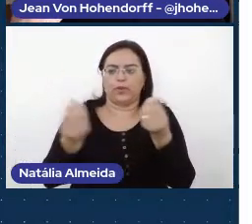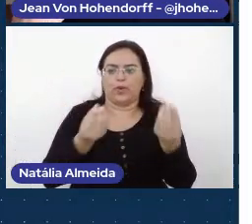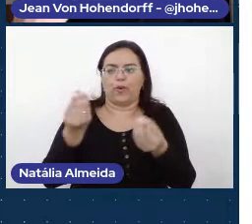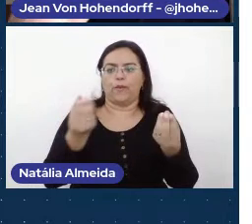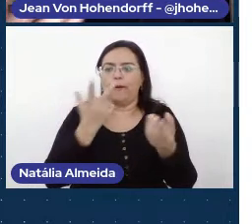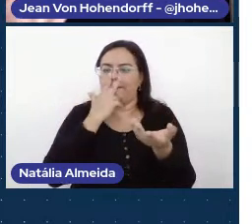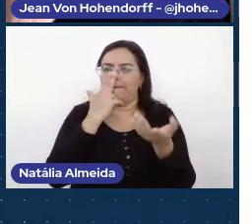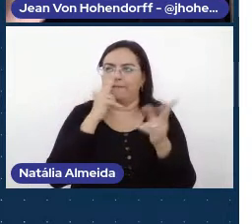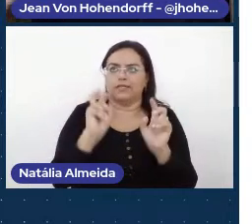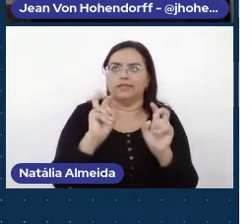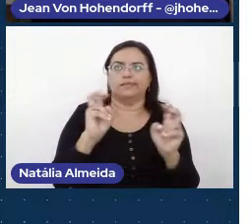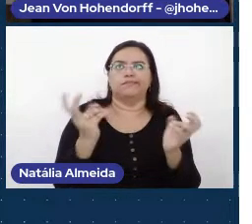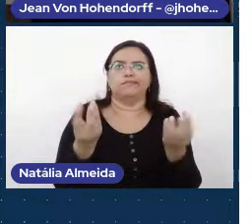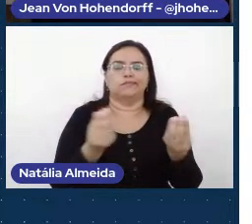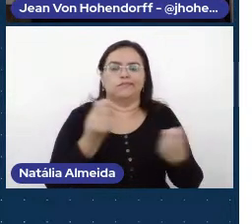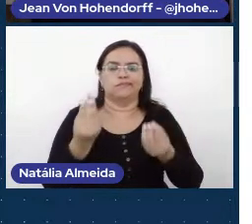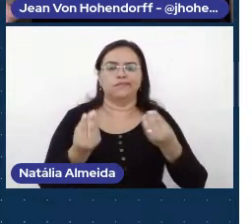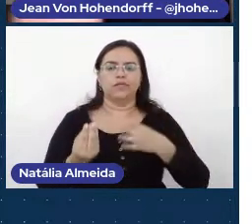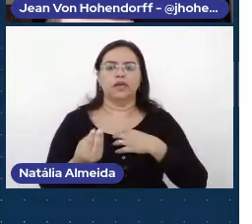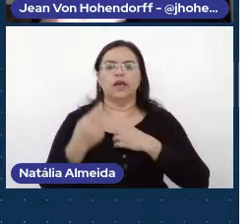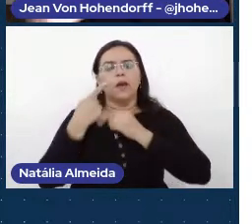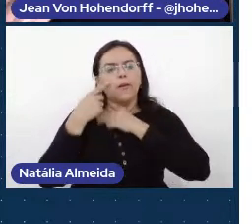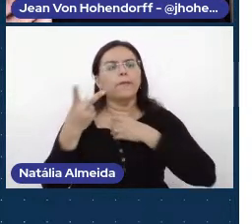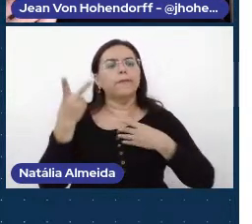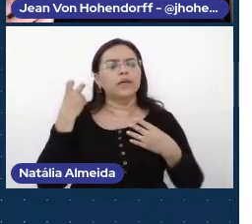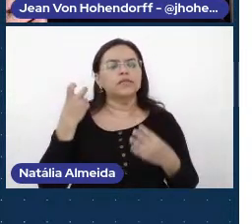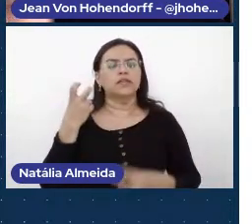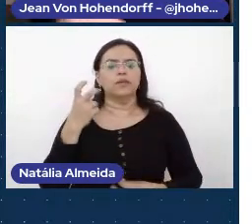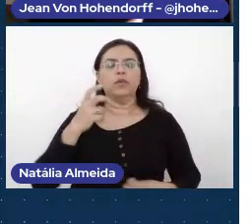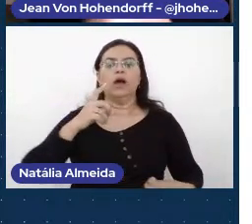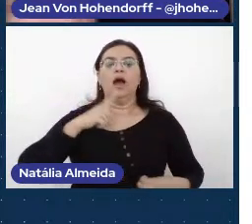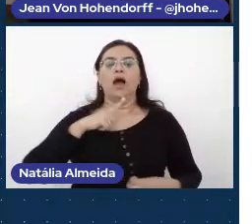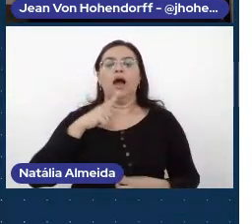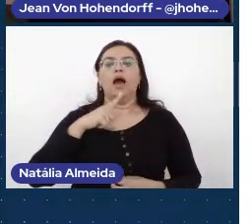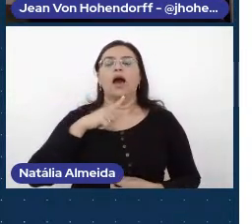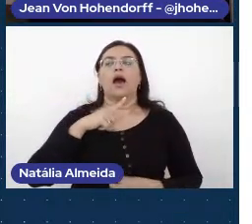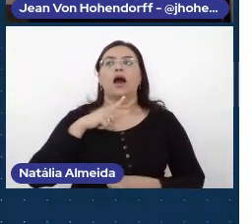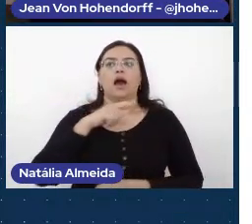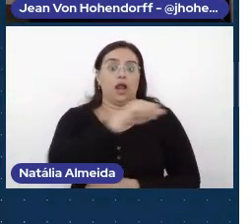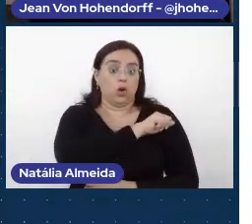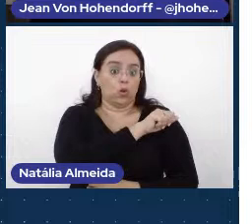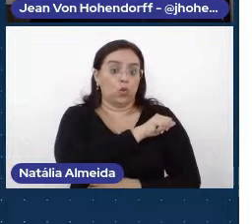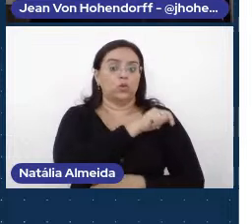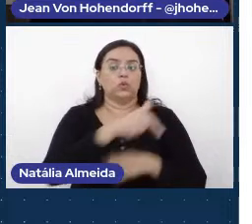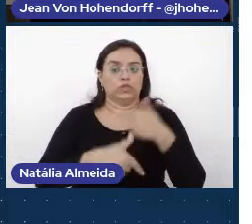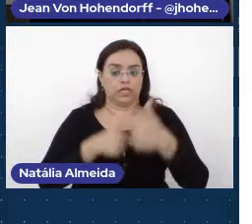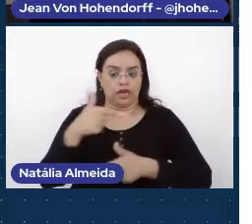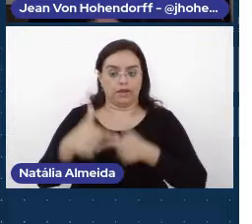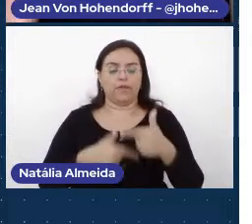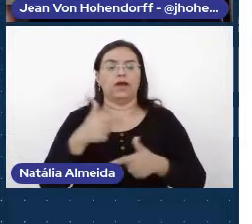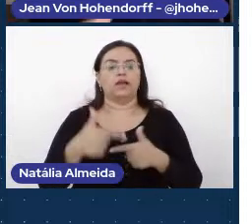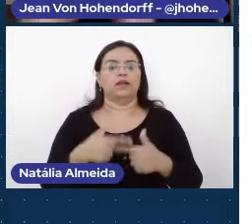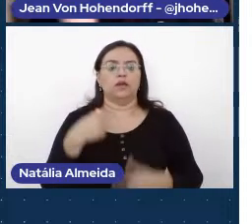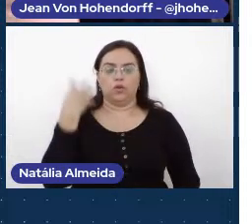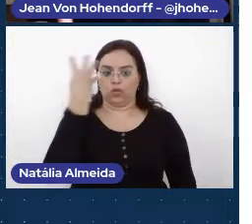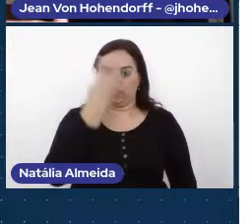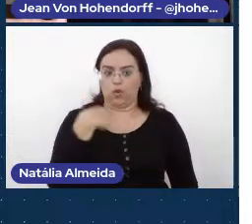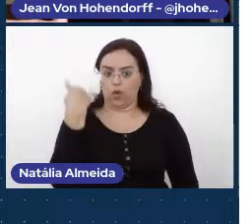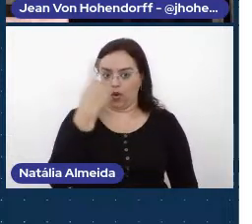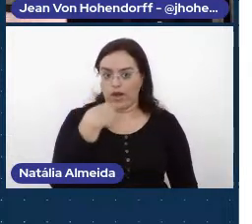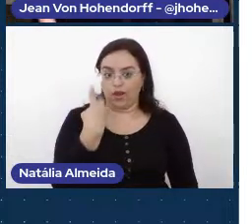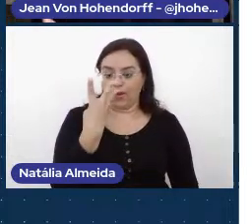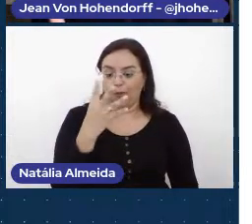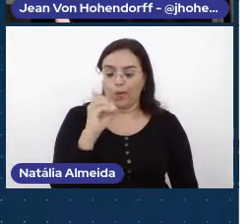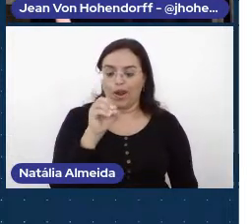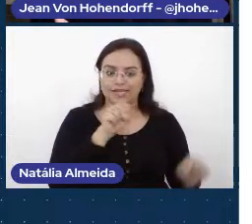né? Por exemplo, eu vejo pelos meus mestrandos, são pessoas que trabalham, né, 40 horas semanais, como é que eu vou exigir que eles